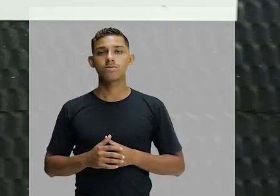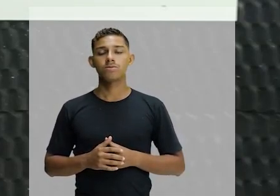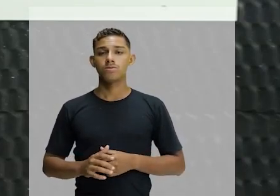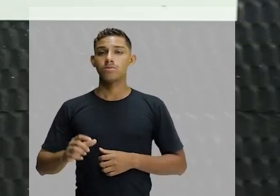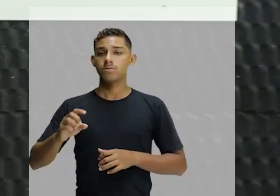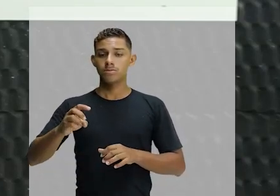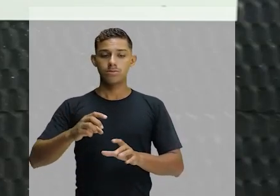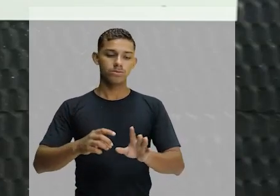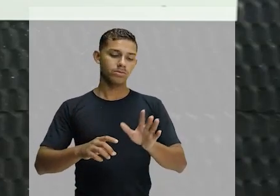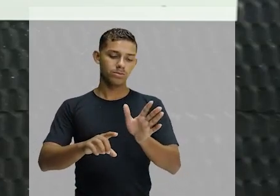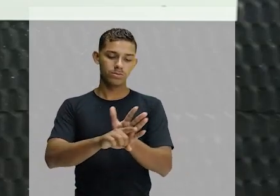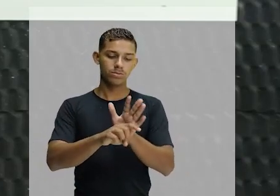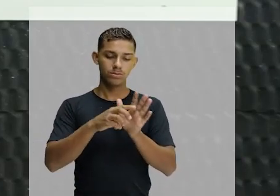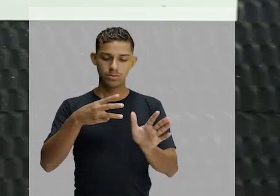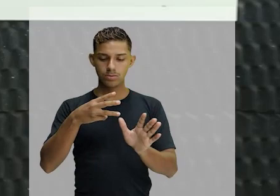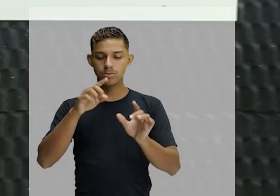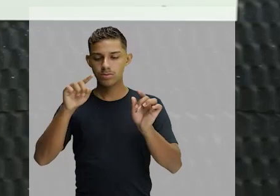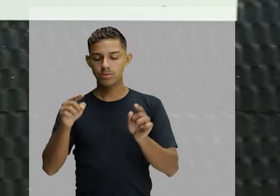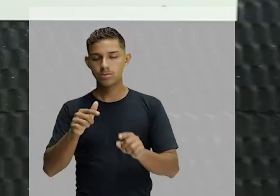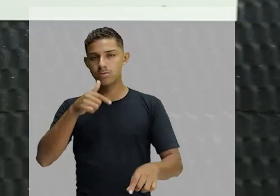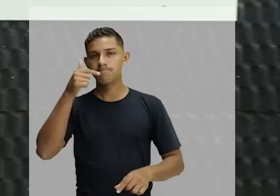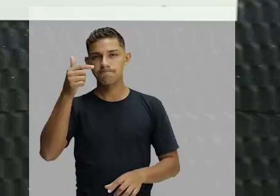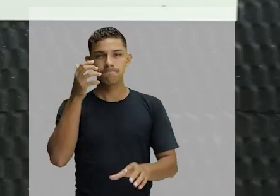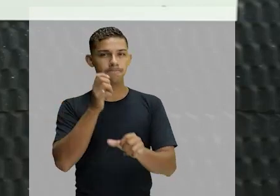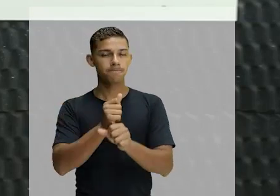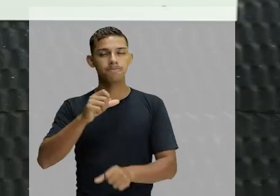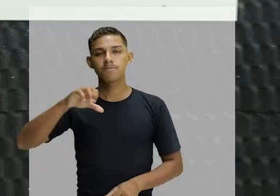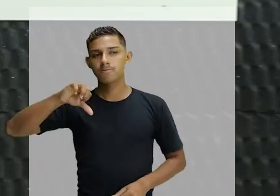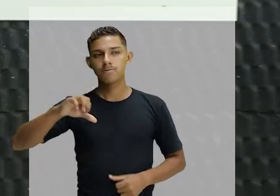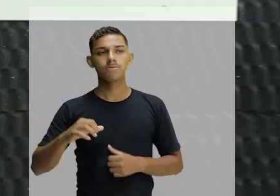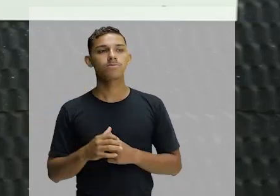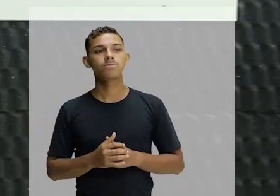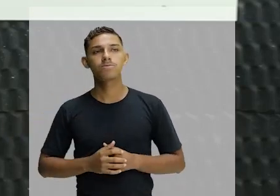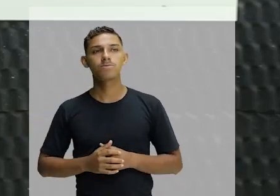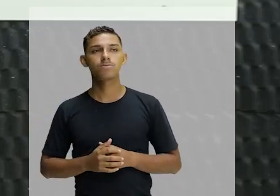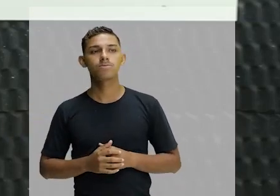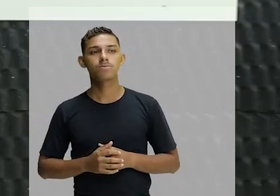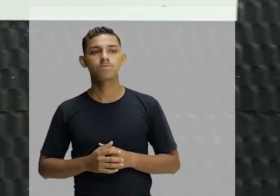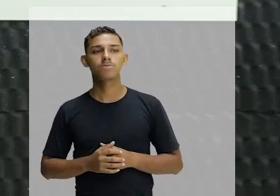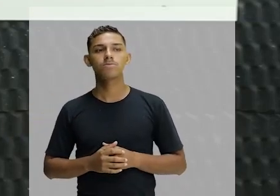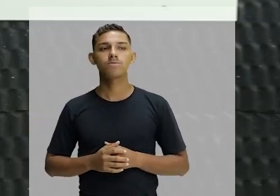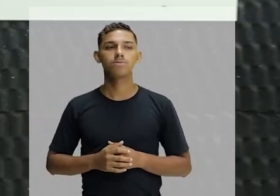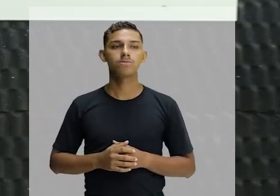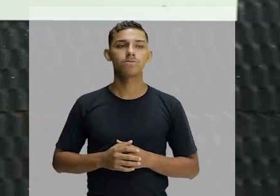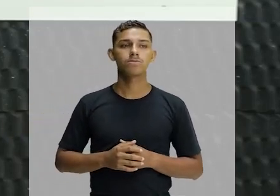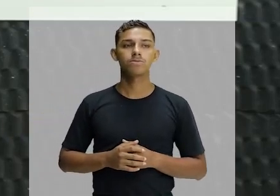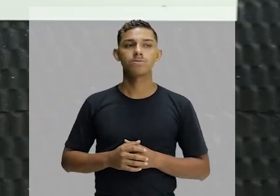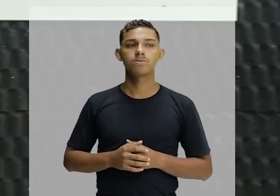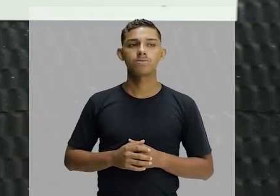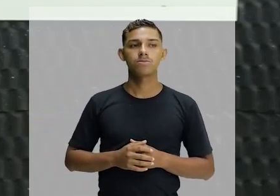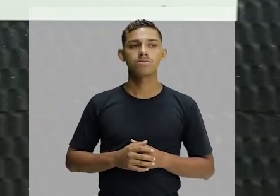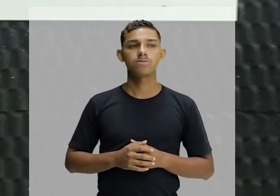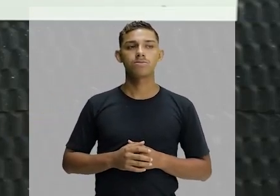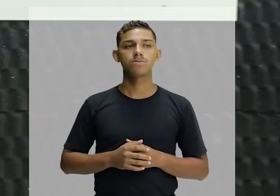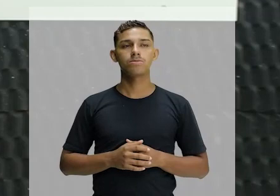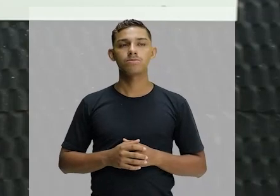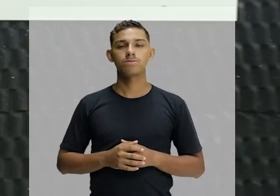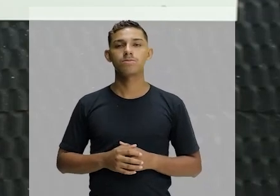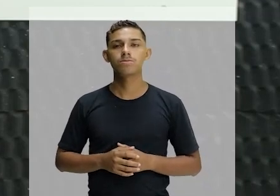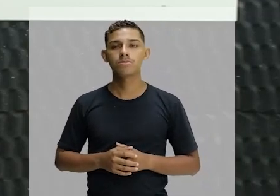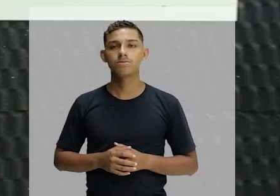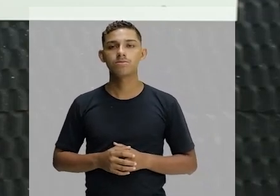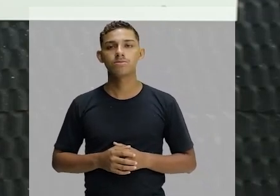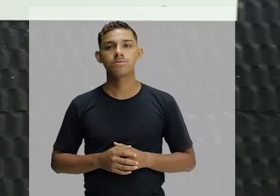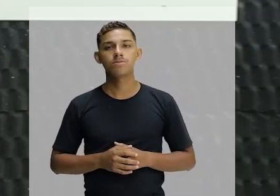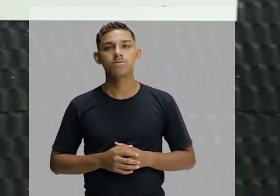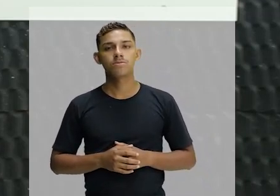que a distância do ponto P para o ponto O vai ser igual a raiz quadrada de 25. E a raiz quadrada de 25